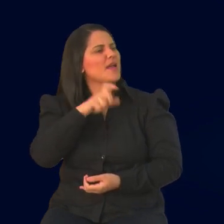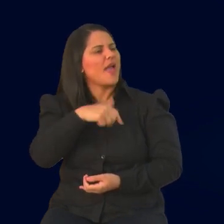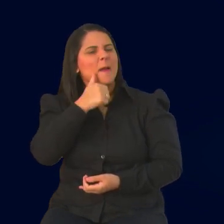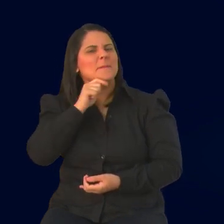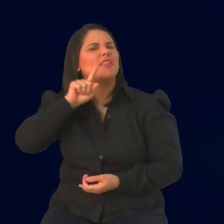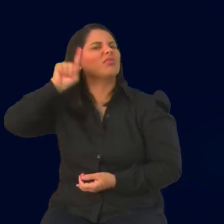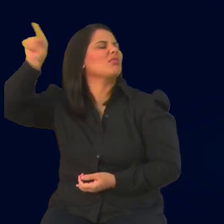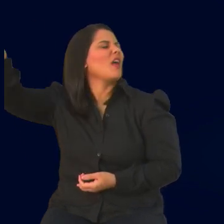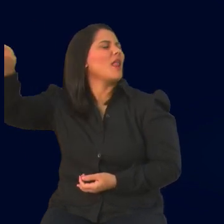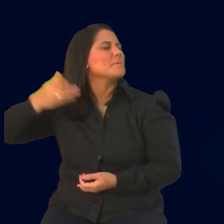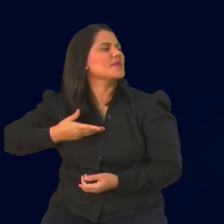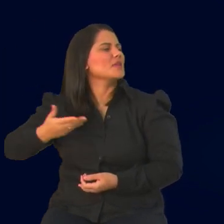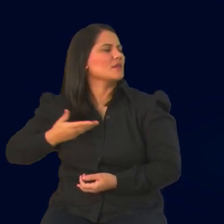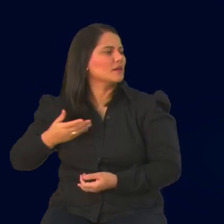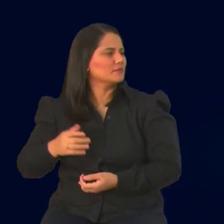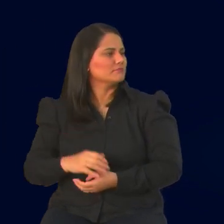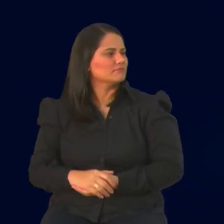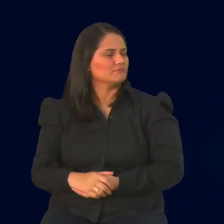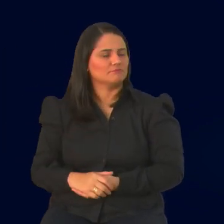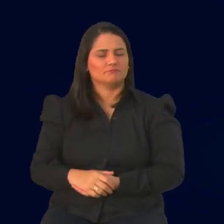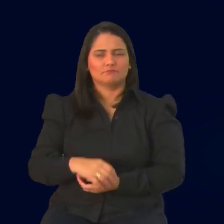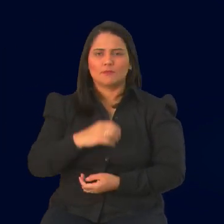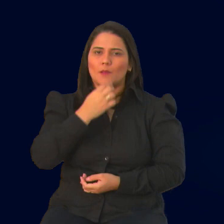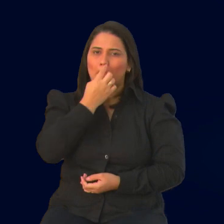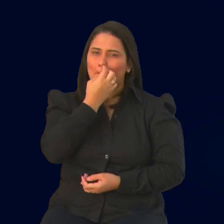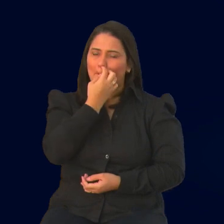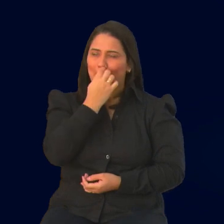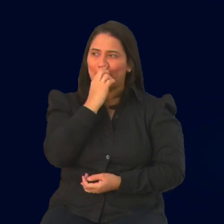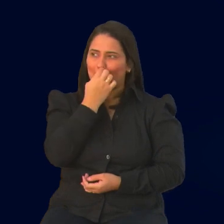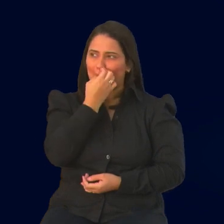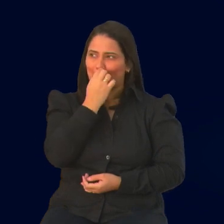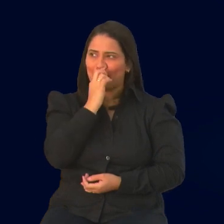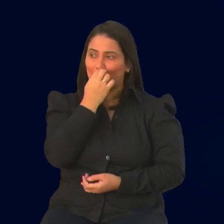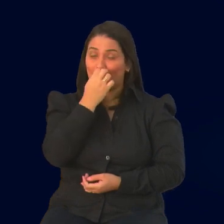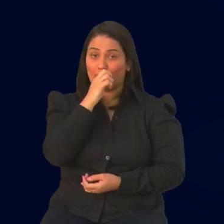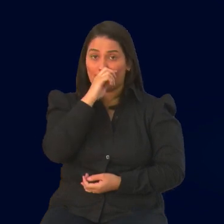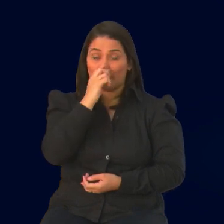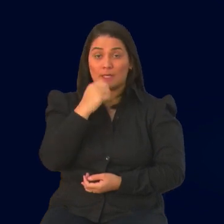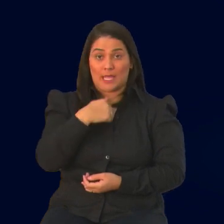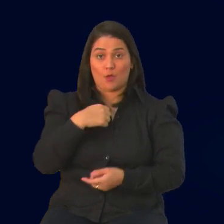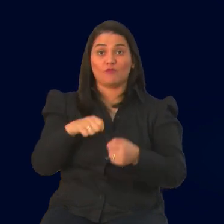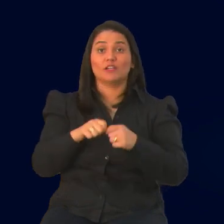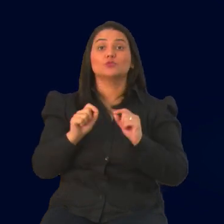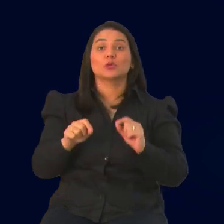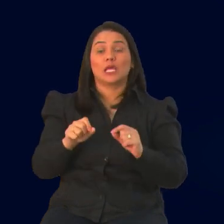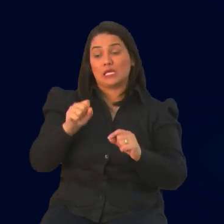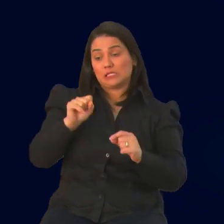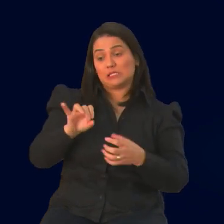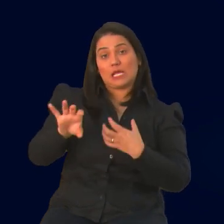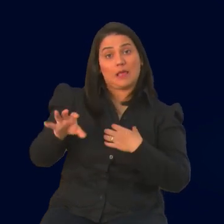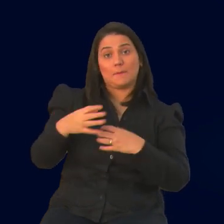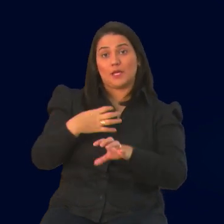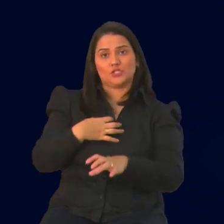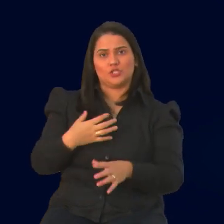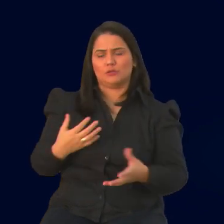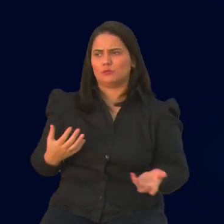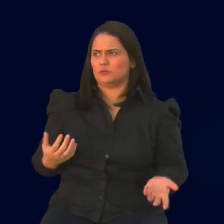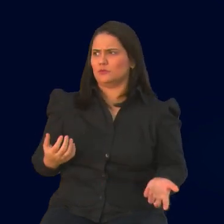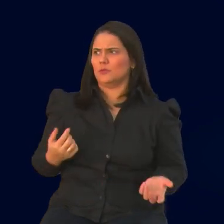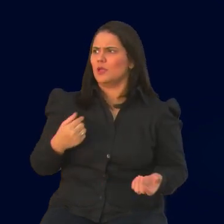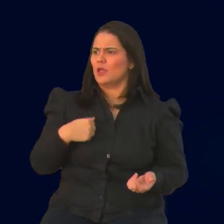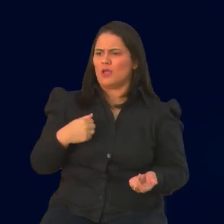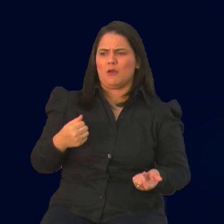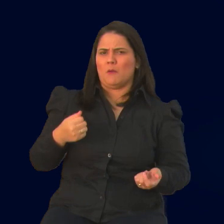vezes. E aí, o que, que eu faço? Sem empatia, eu vou tomar isso como uma última, a pior